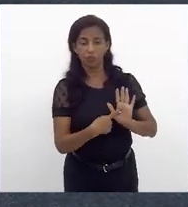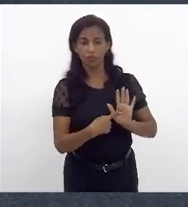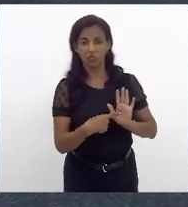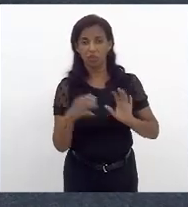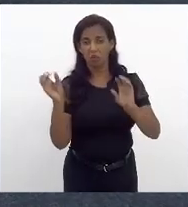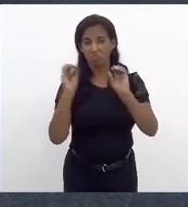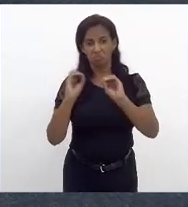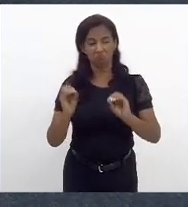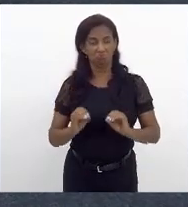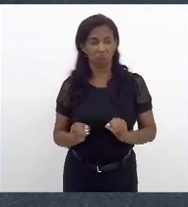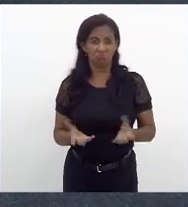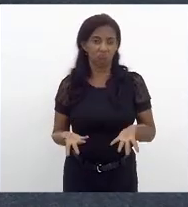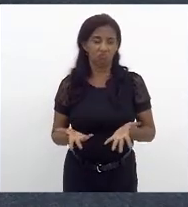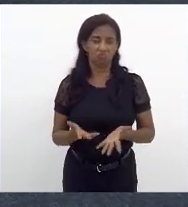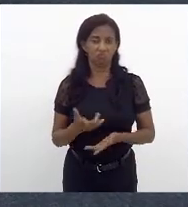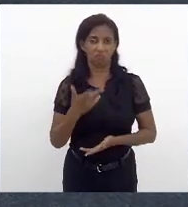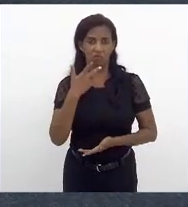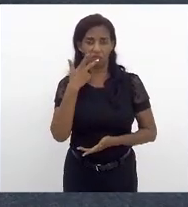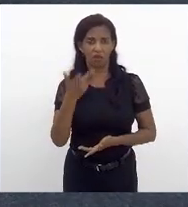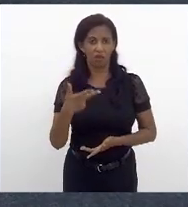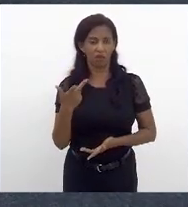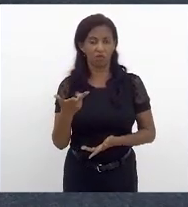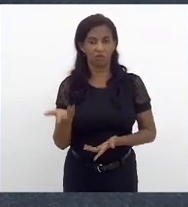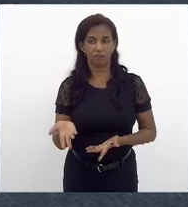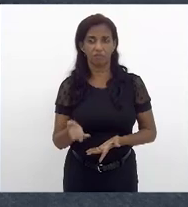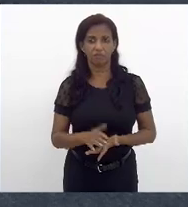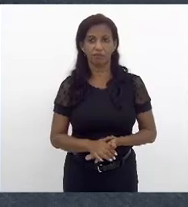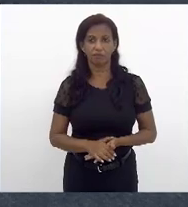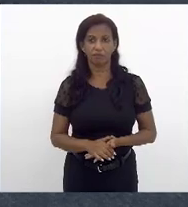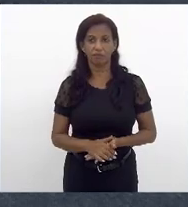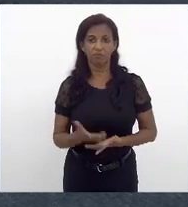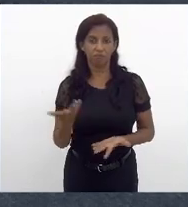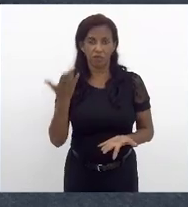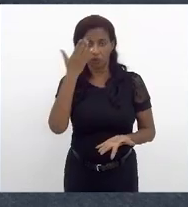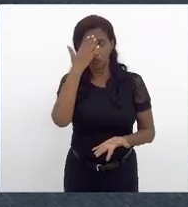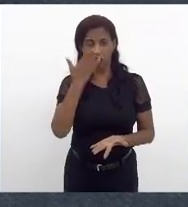Nenhum demérito para o indicado, no entanto, eu